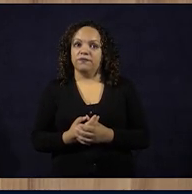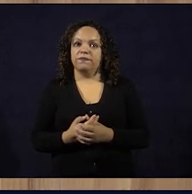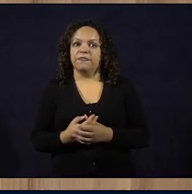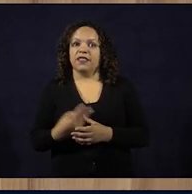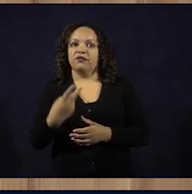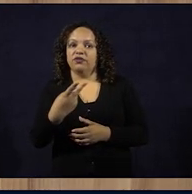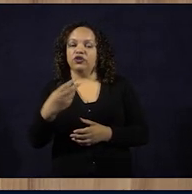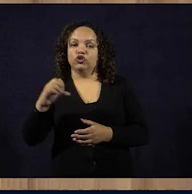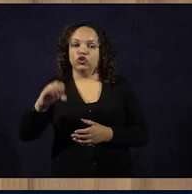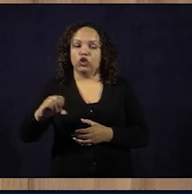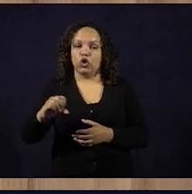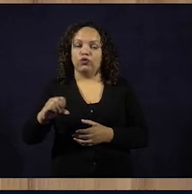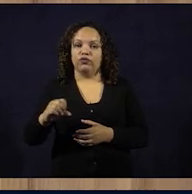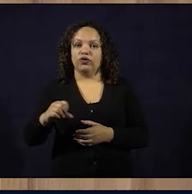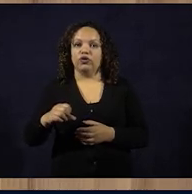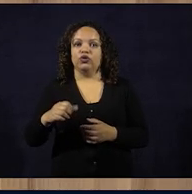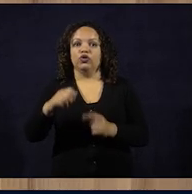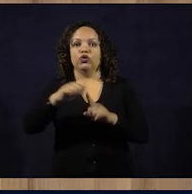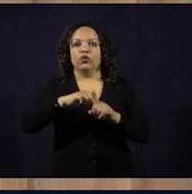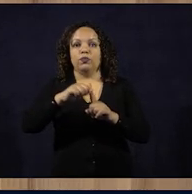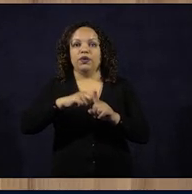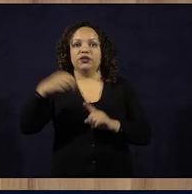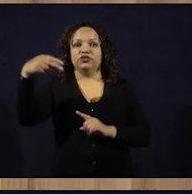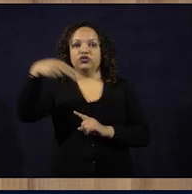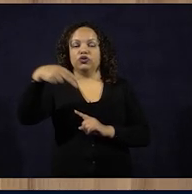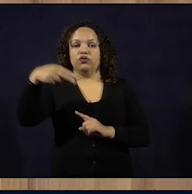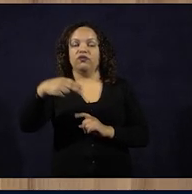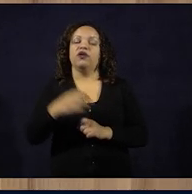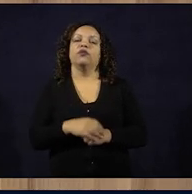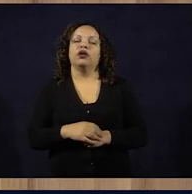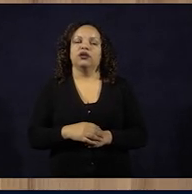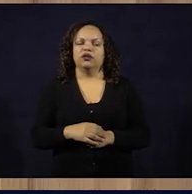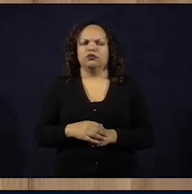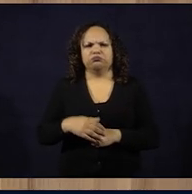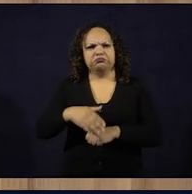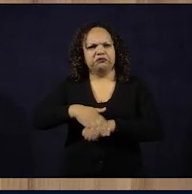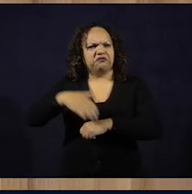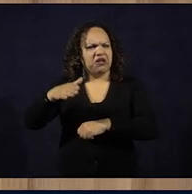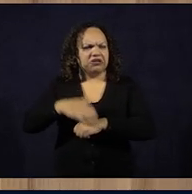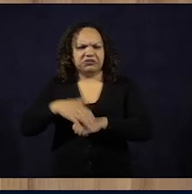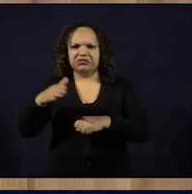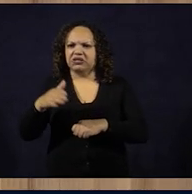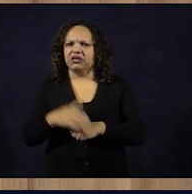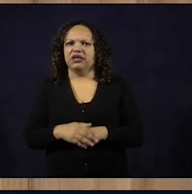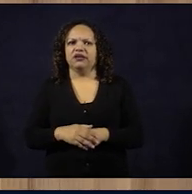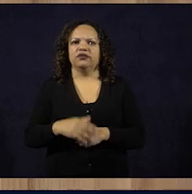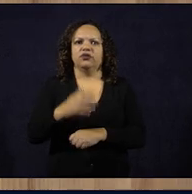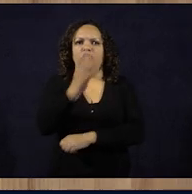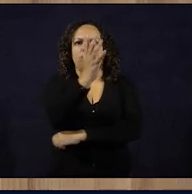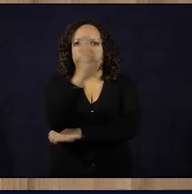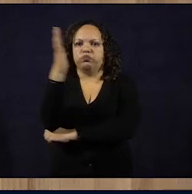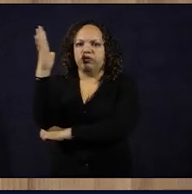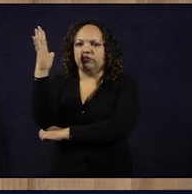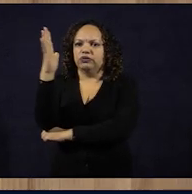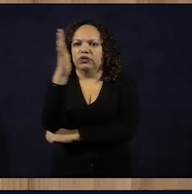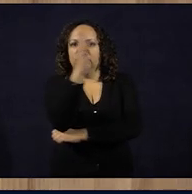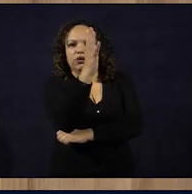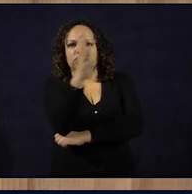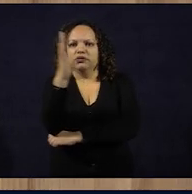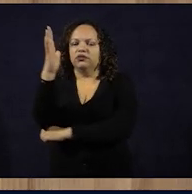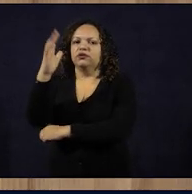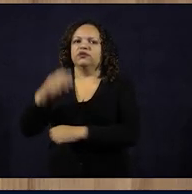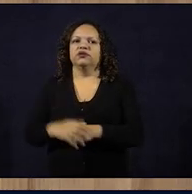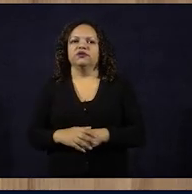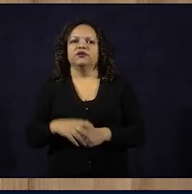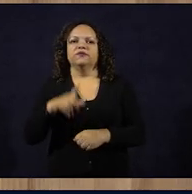um Sinal mais estável né a gente está eles estão inaugurando ainda instalando as antenas então quando tem muitas vezes aparece 5g